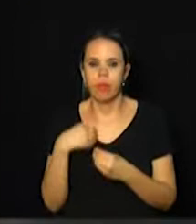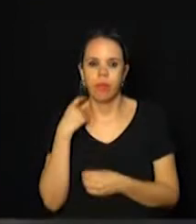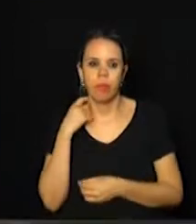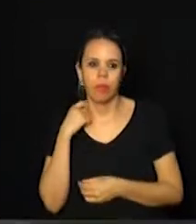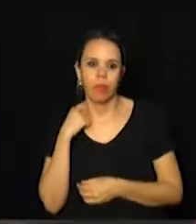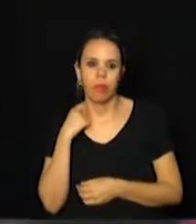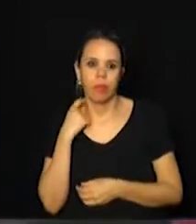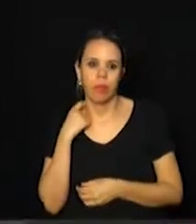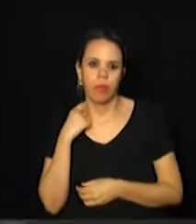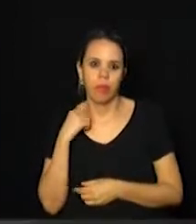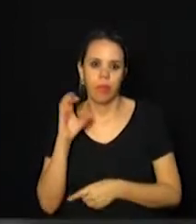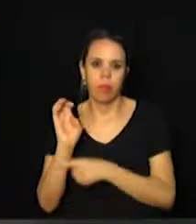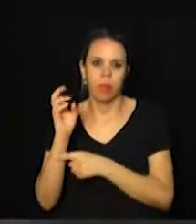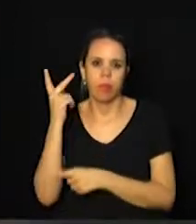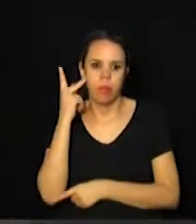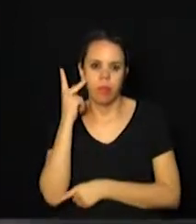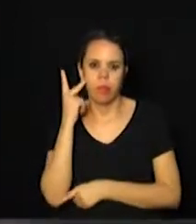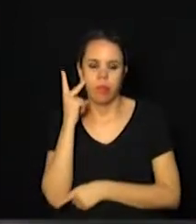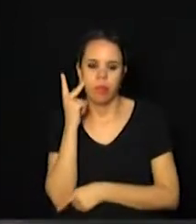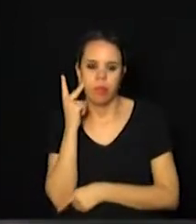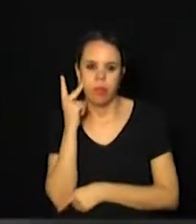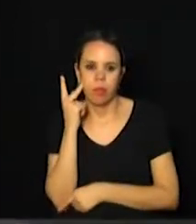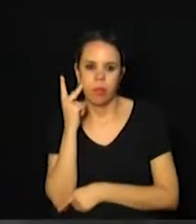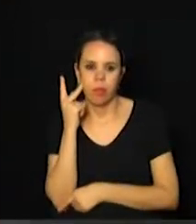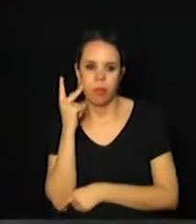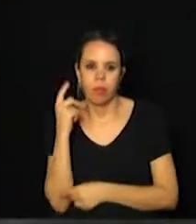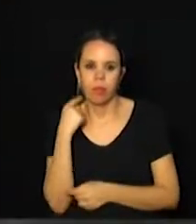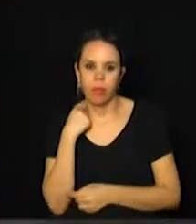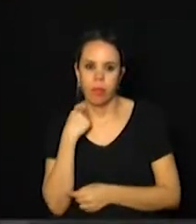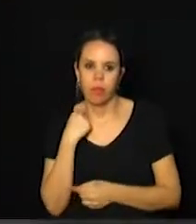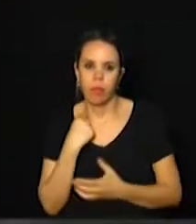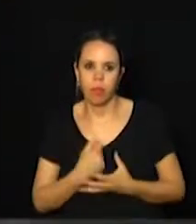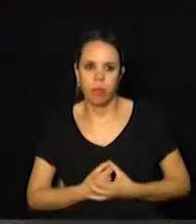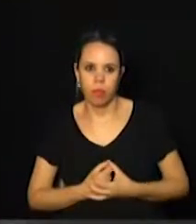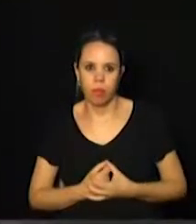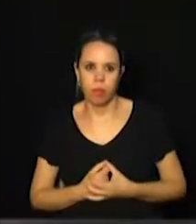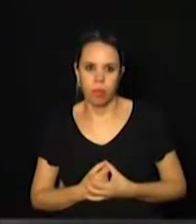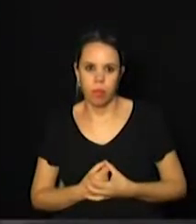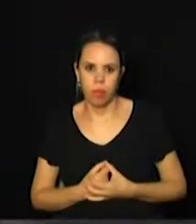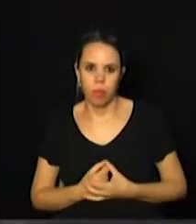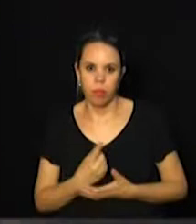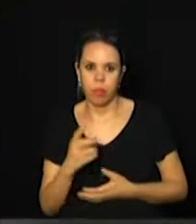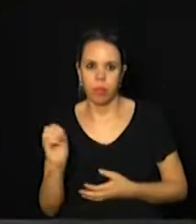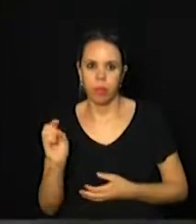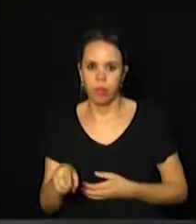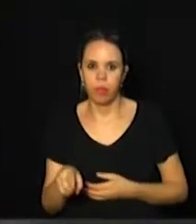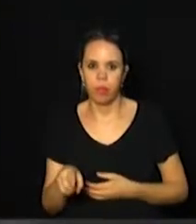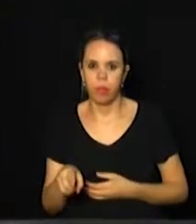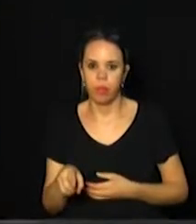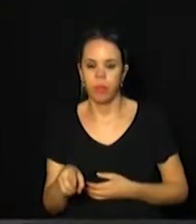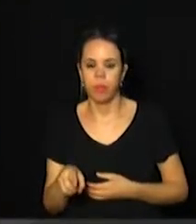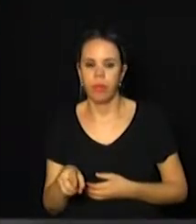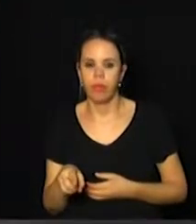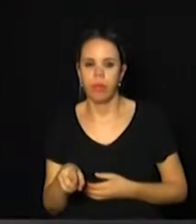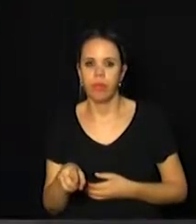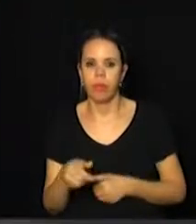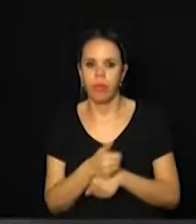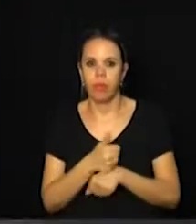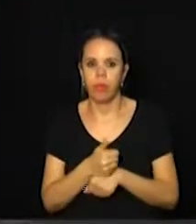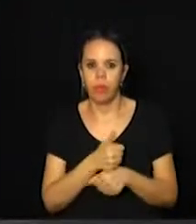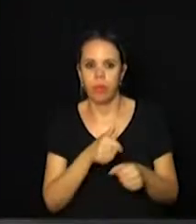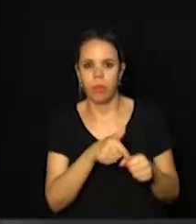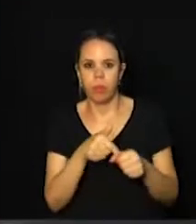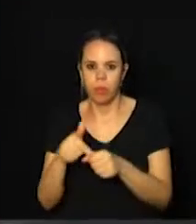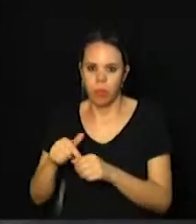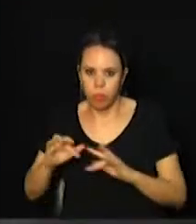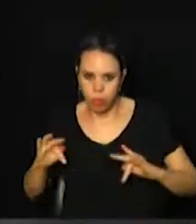no Estado de São Paulo no Estado de São Paulo 100 mil frentistas 100